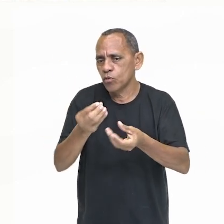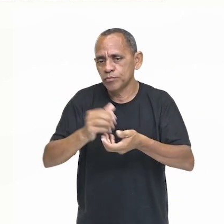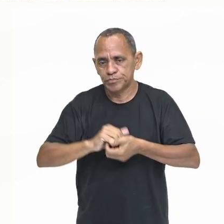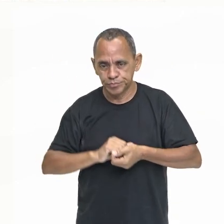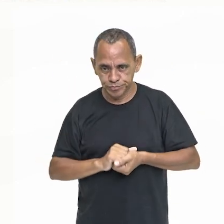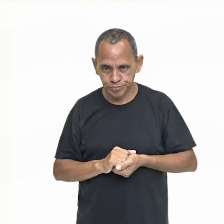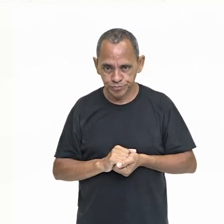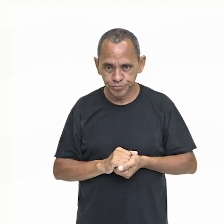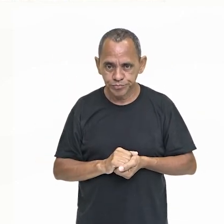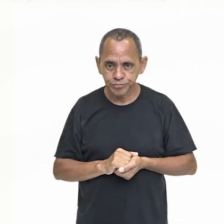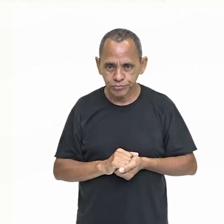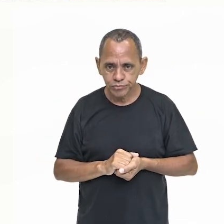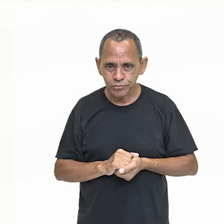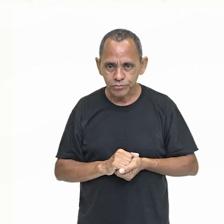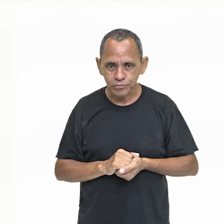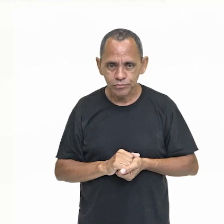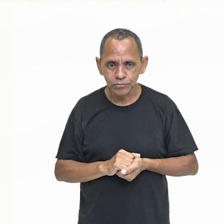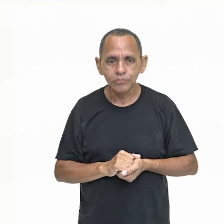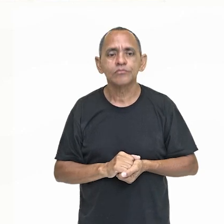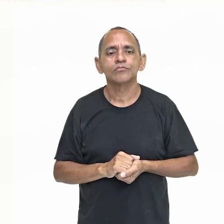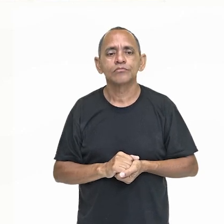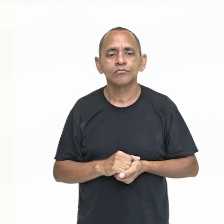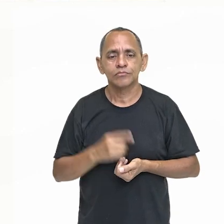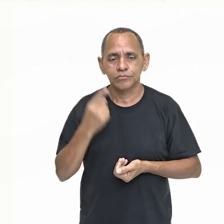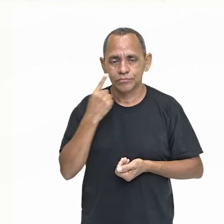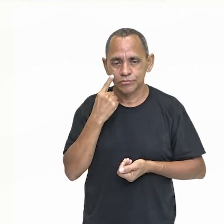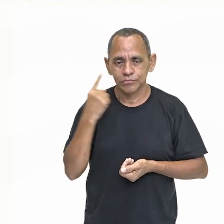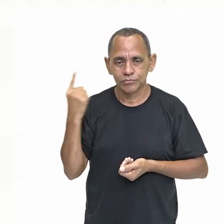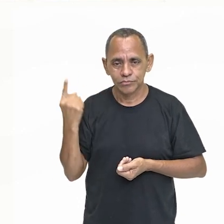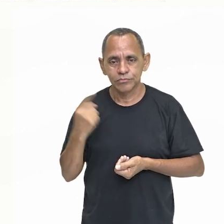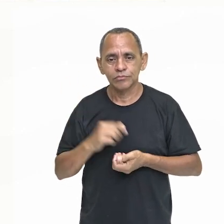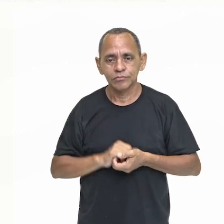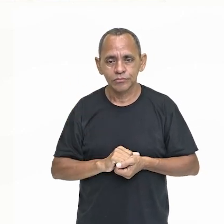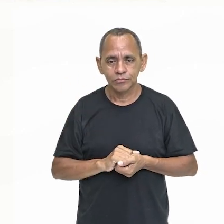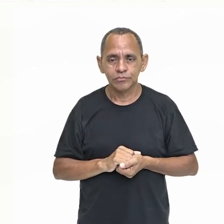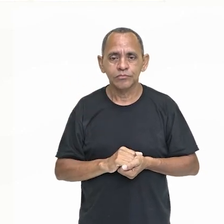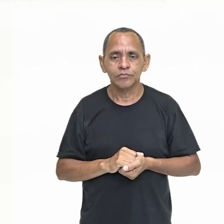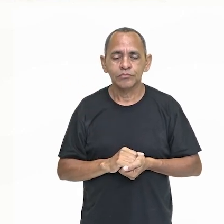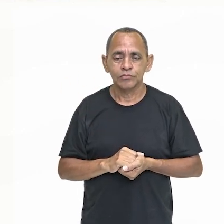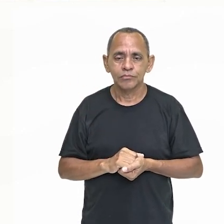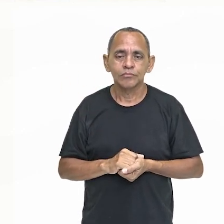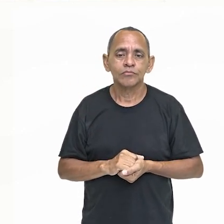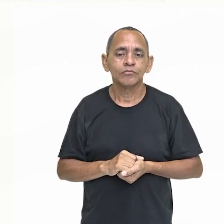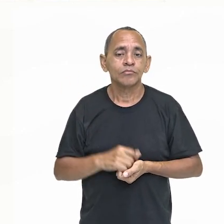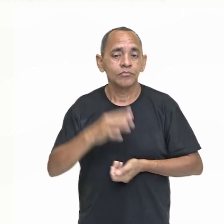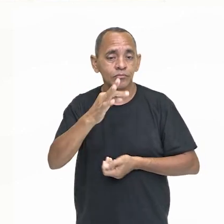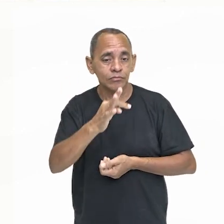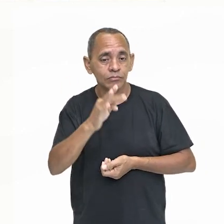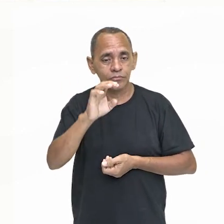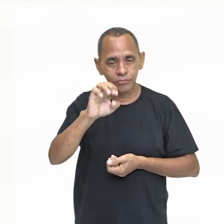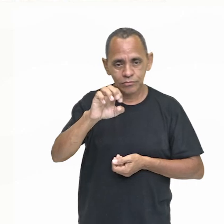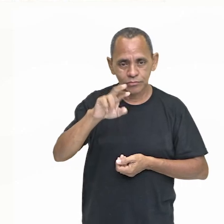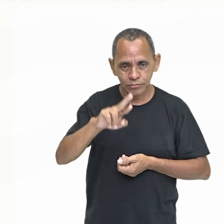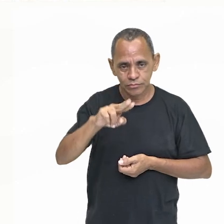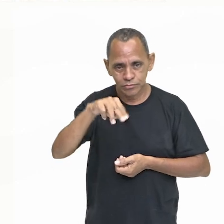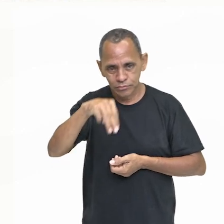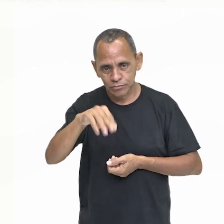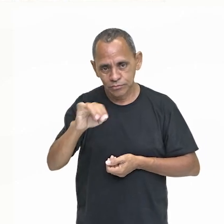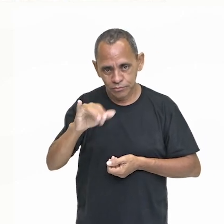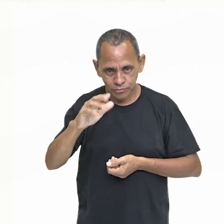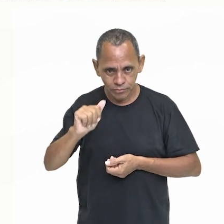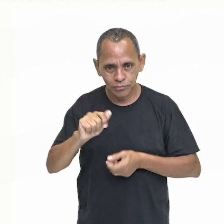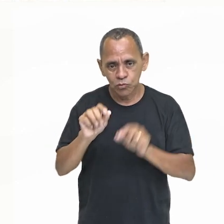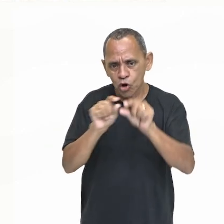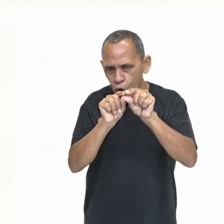aproveitamento da energia térmica e da energia fotovoltaica. Ambas podem